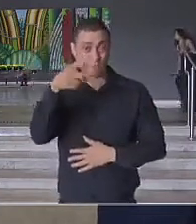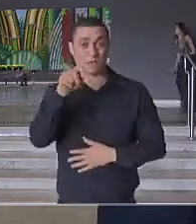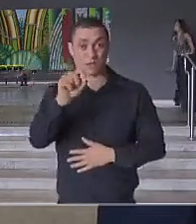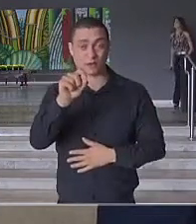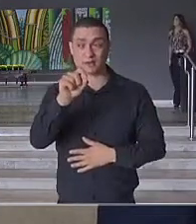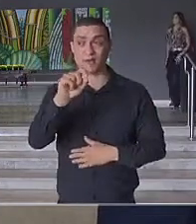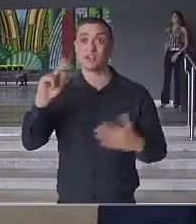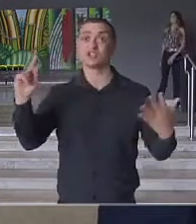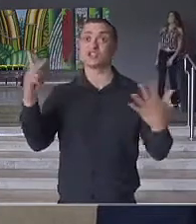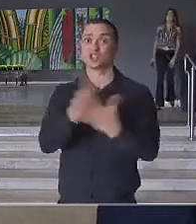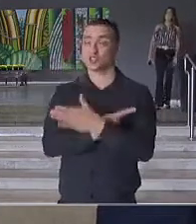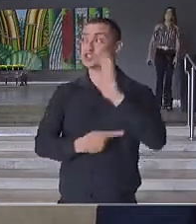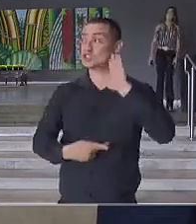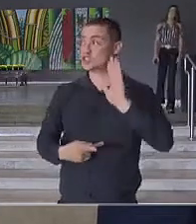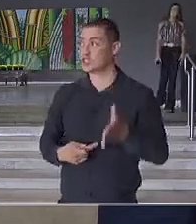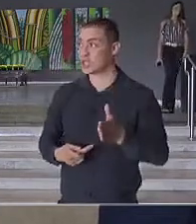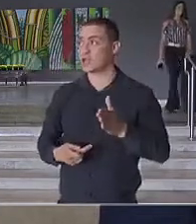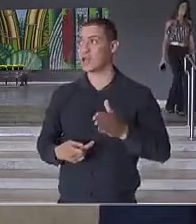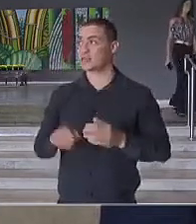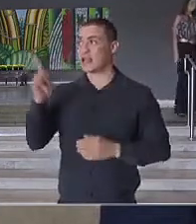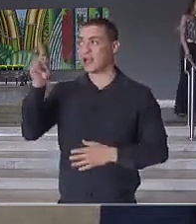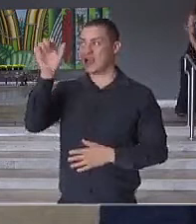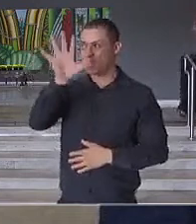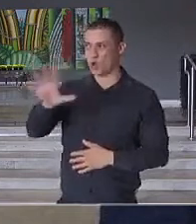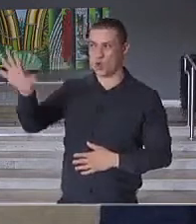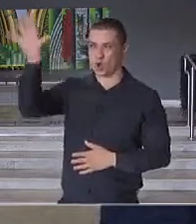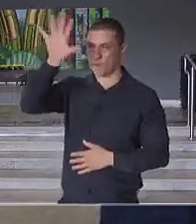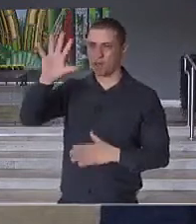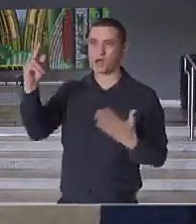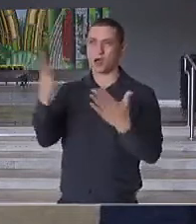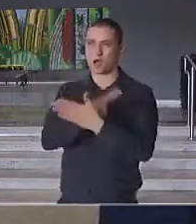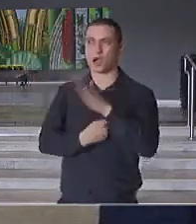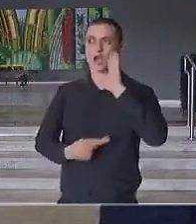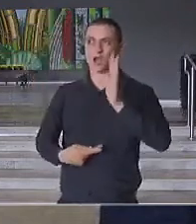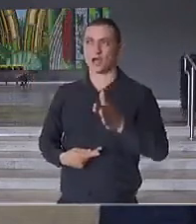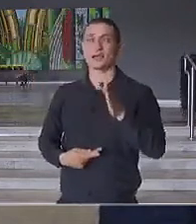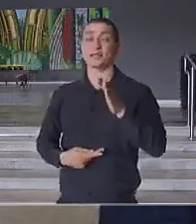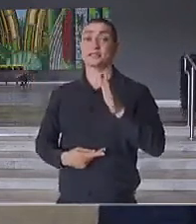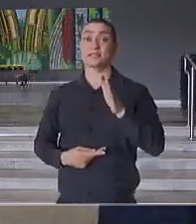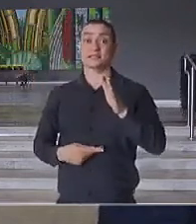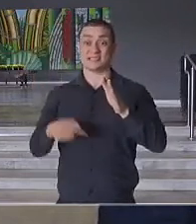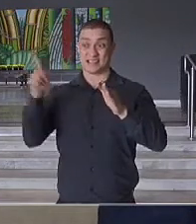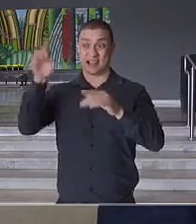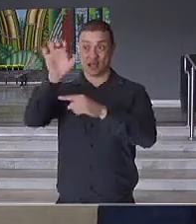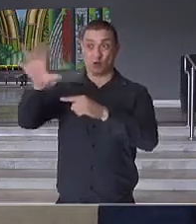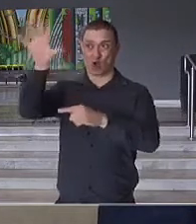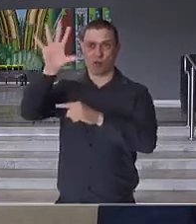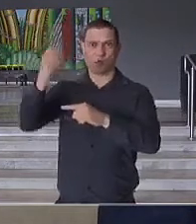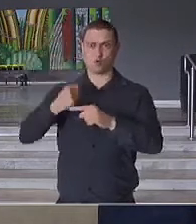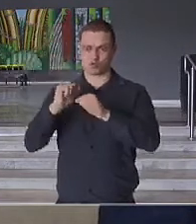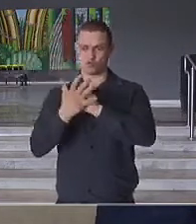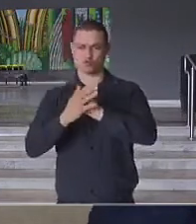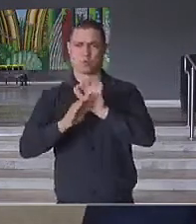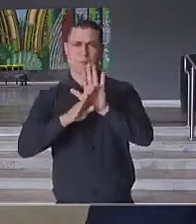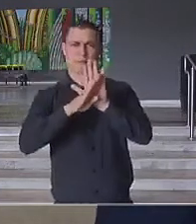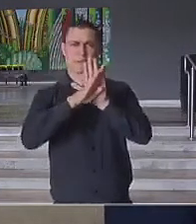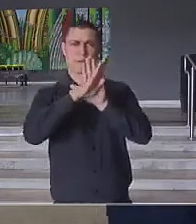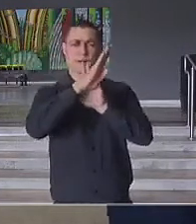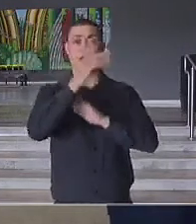aconteceu na Europa, assim que o número de casos começou a decrescer e que formou um